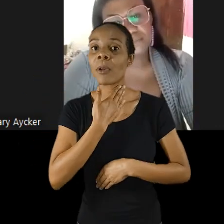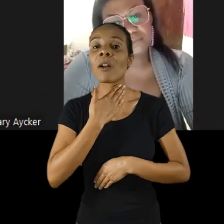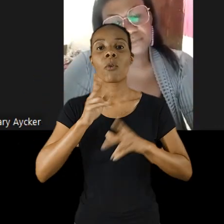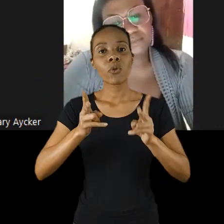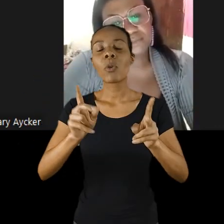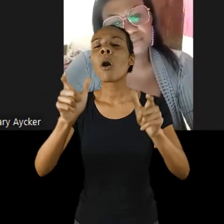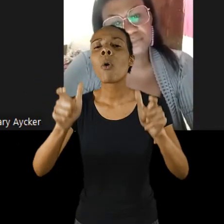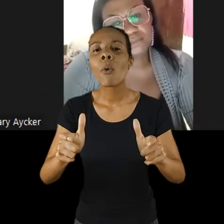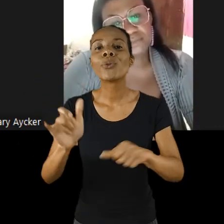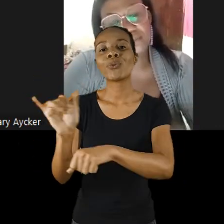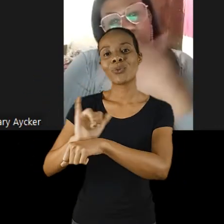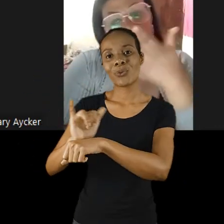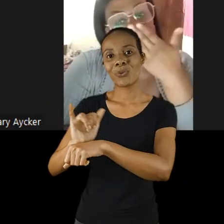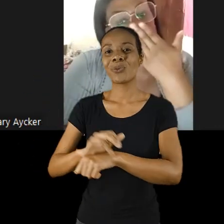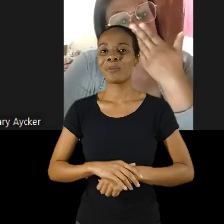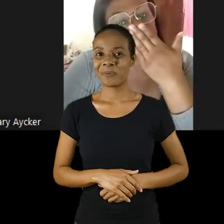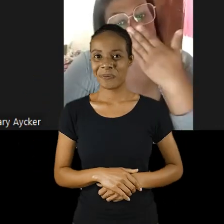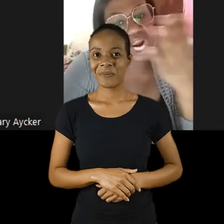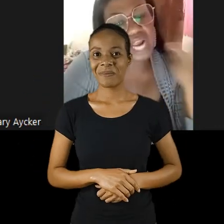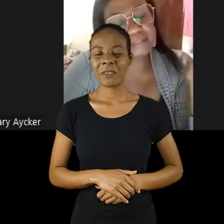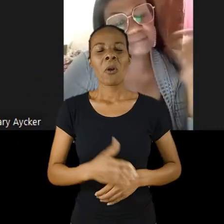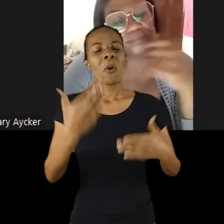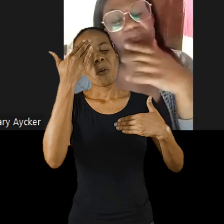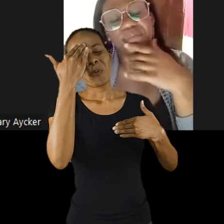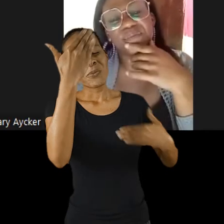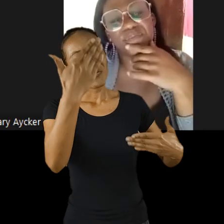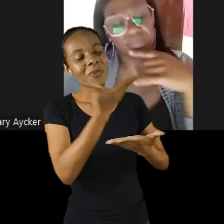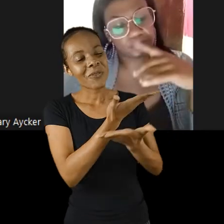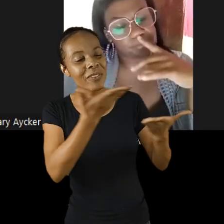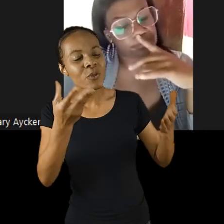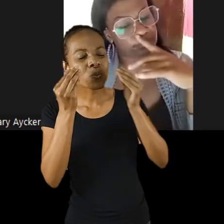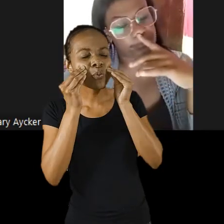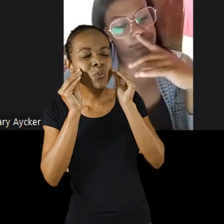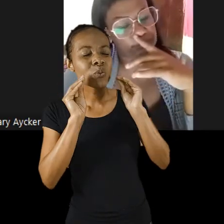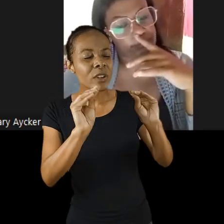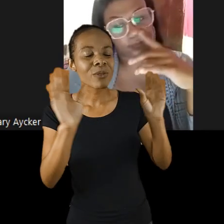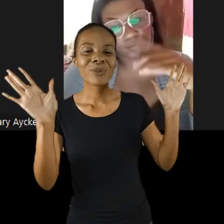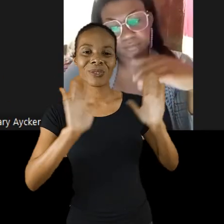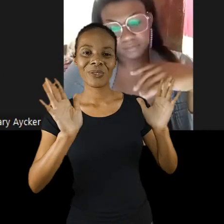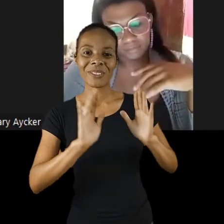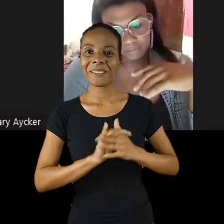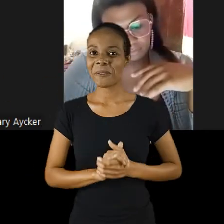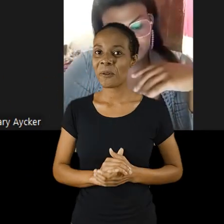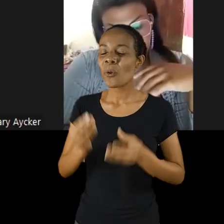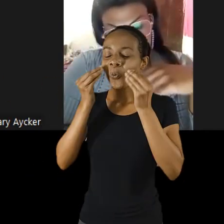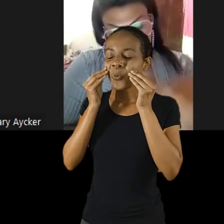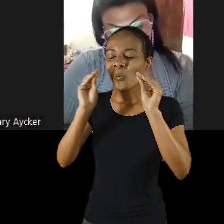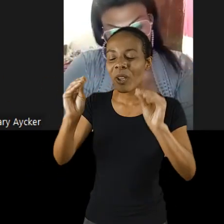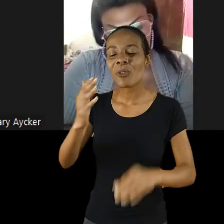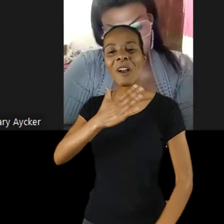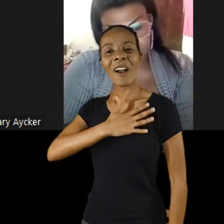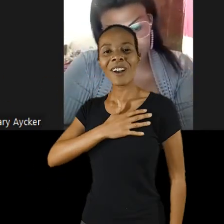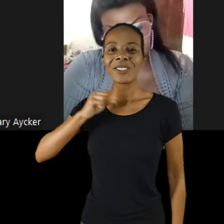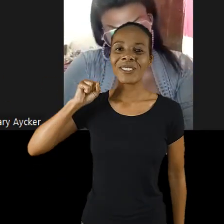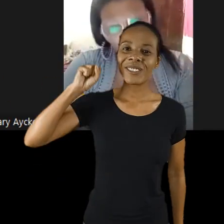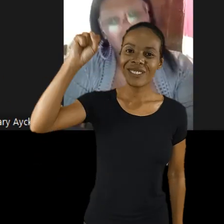Obrigado, meus amores. Um beijo para todos. Beijo. Tchau, tchau. Beijão. Axé.